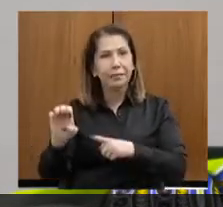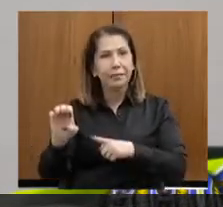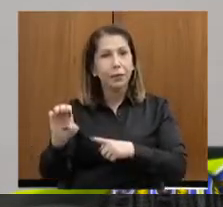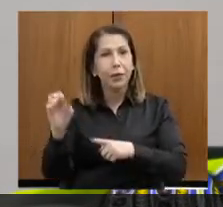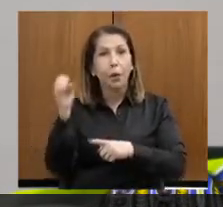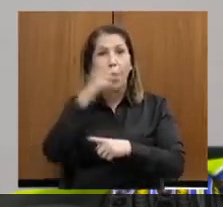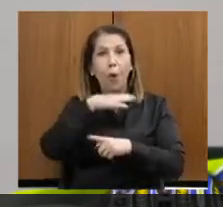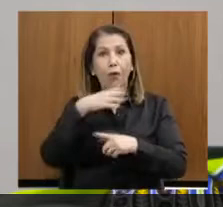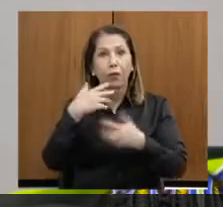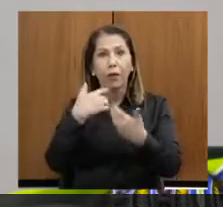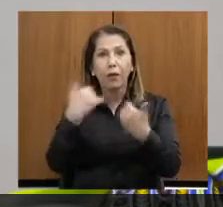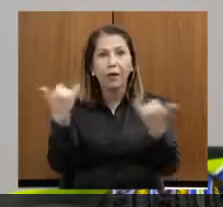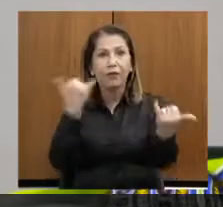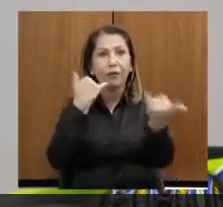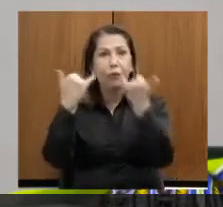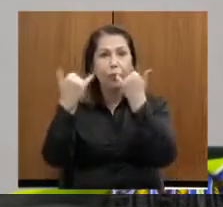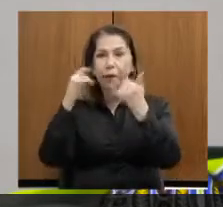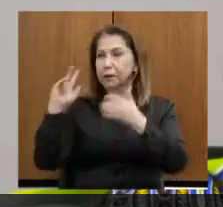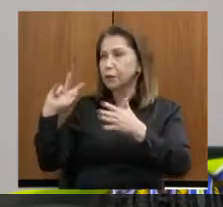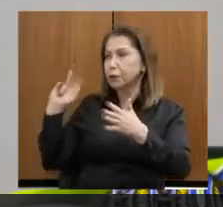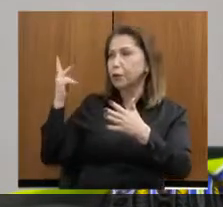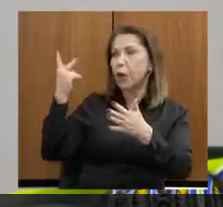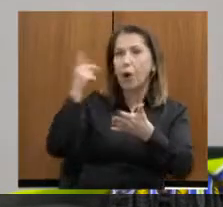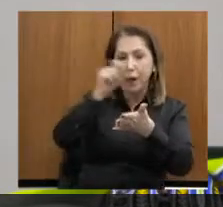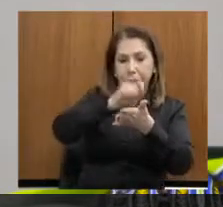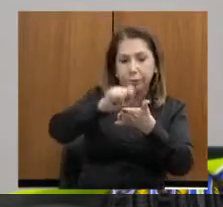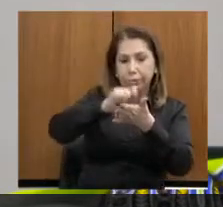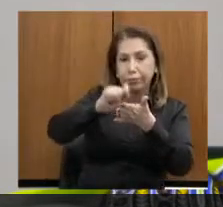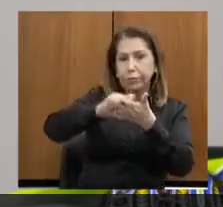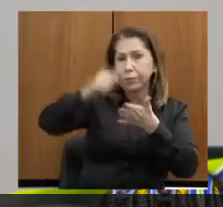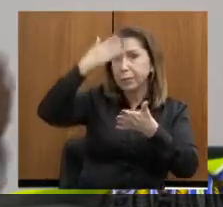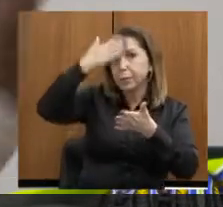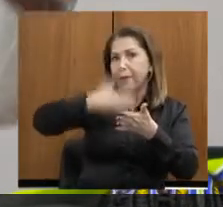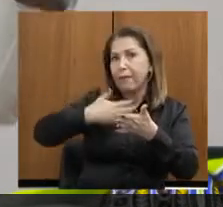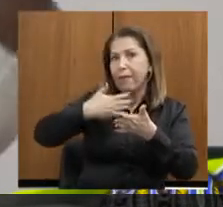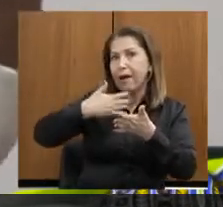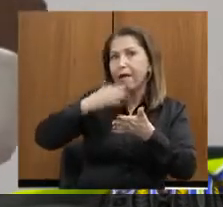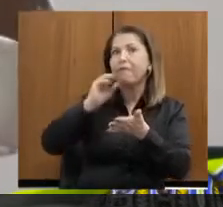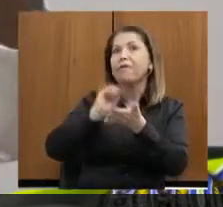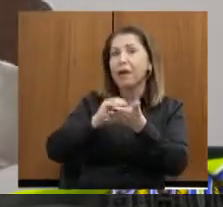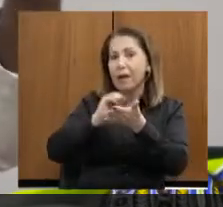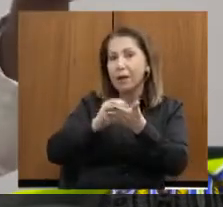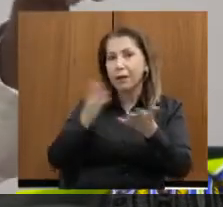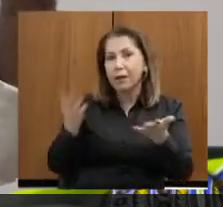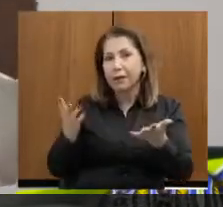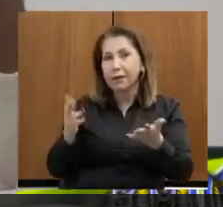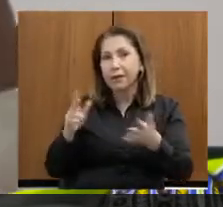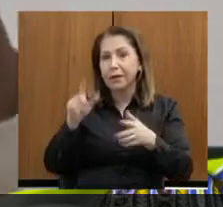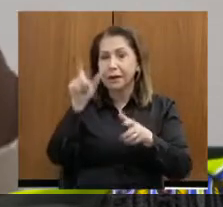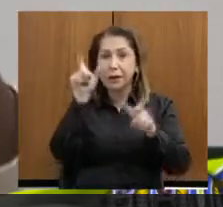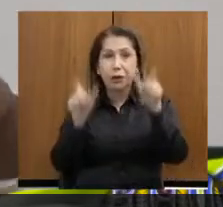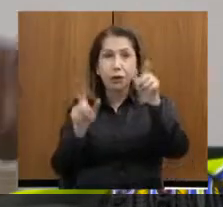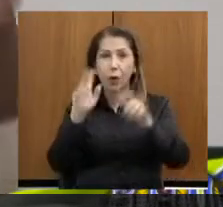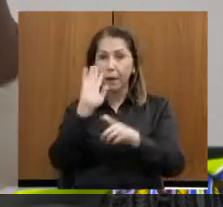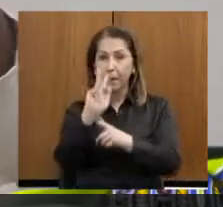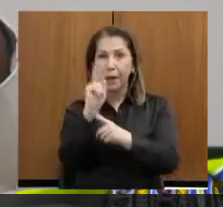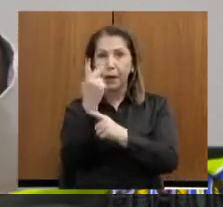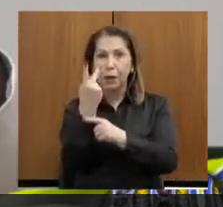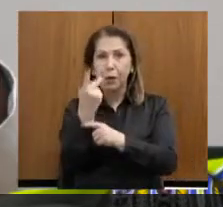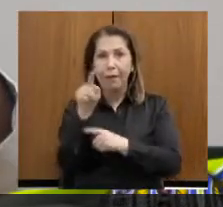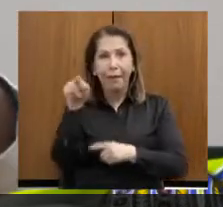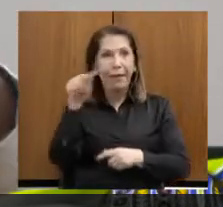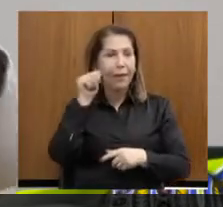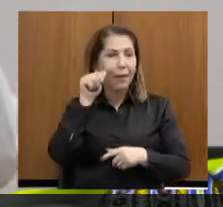é novo nós precisamos de história escrita é resgatar a história de Belo Horizonte como ela vem